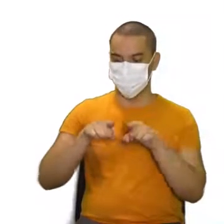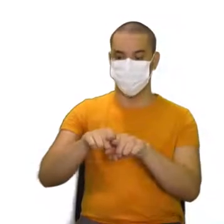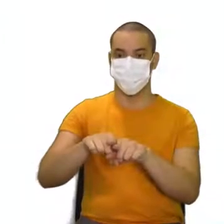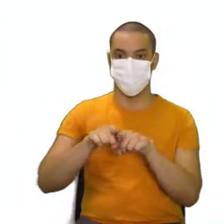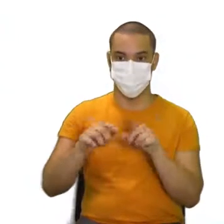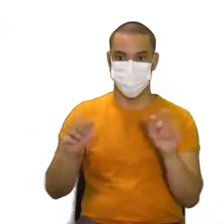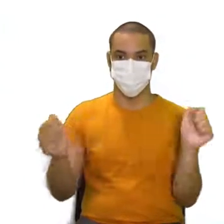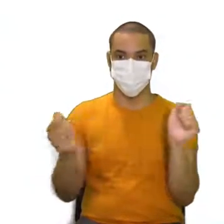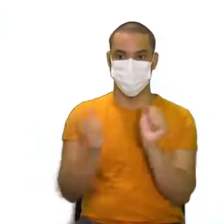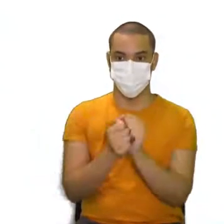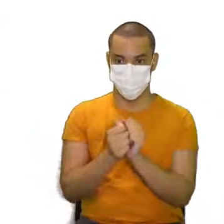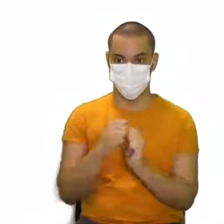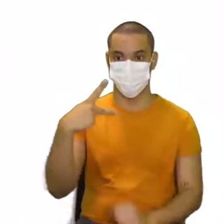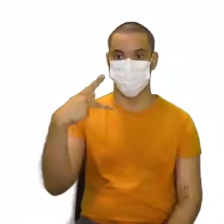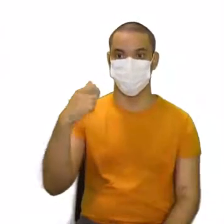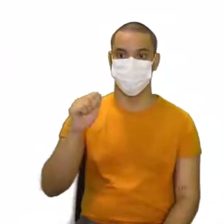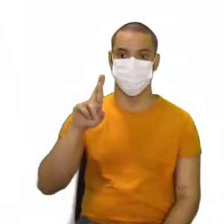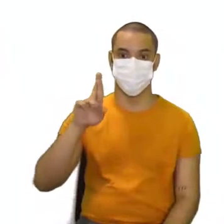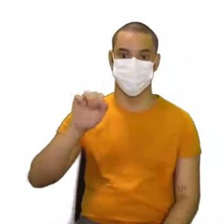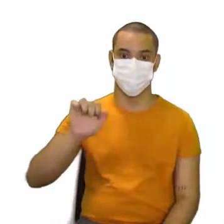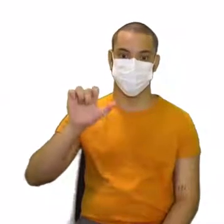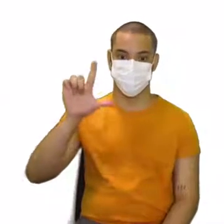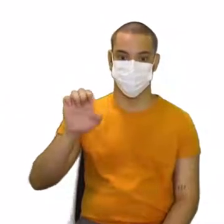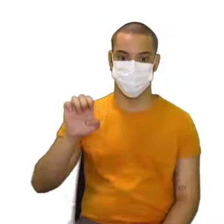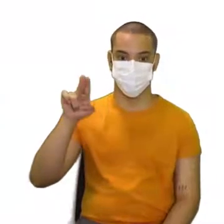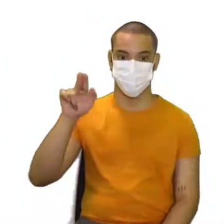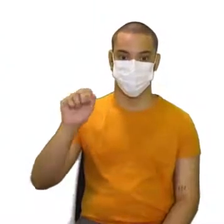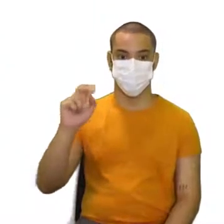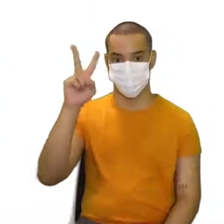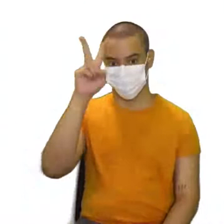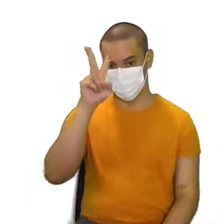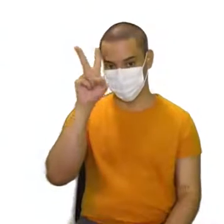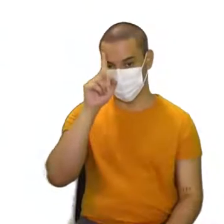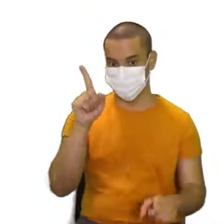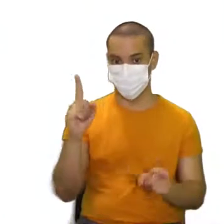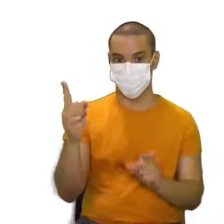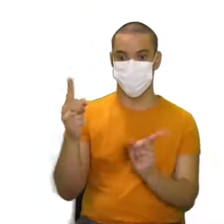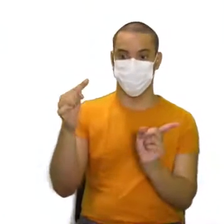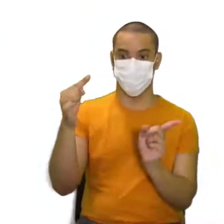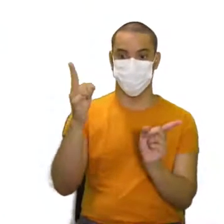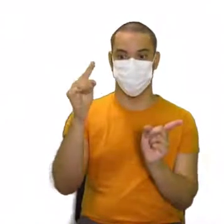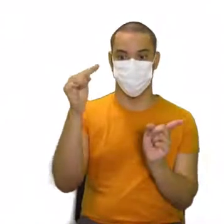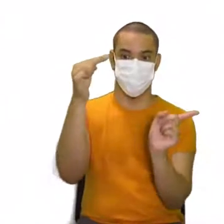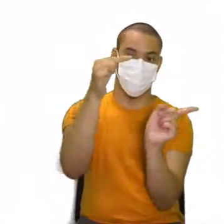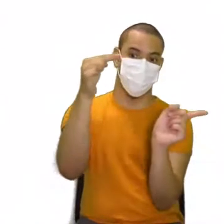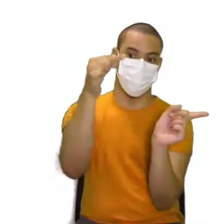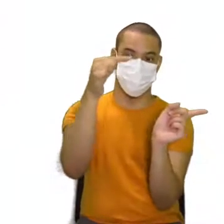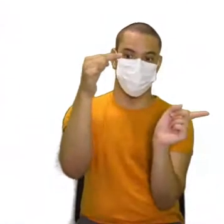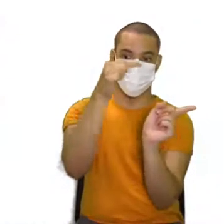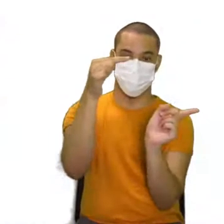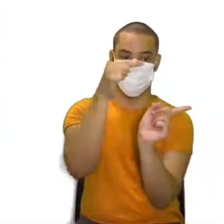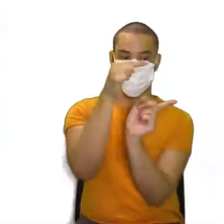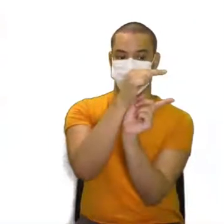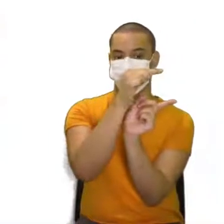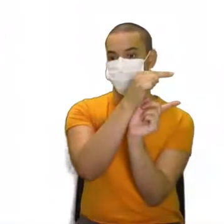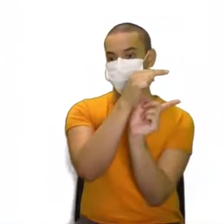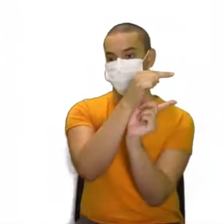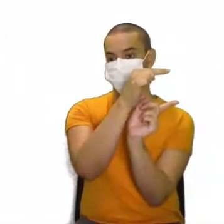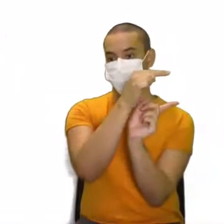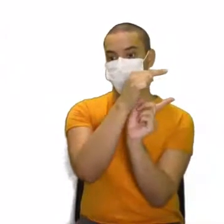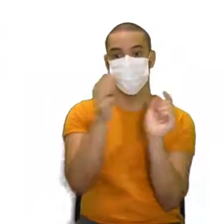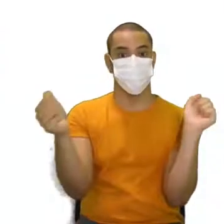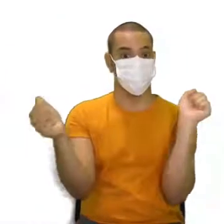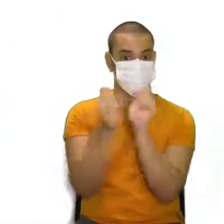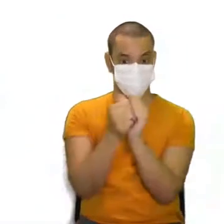Então olha só olha a direção e o sentido tá vendo a direção é